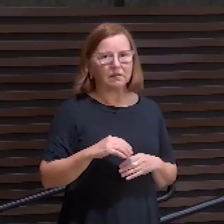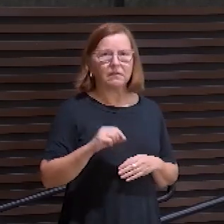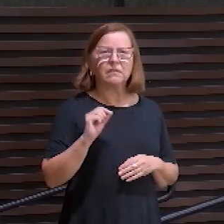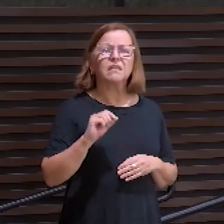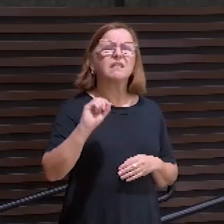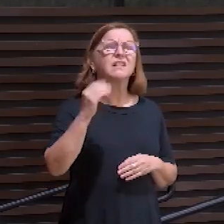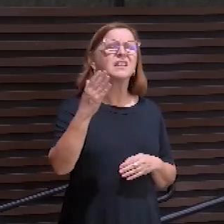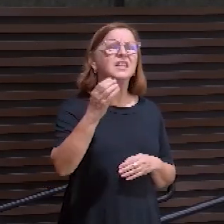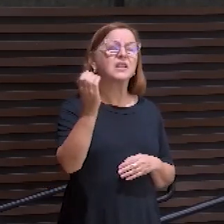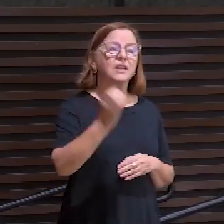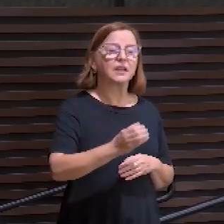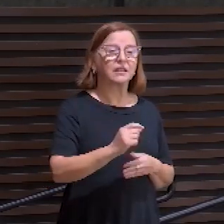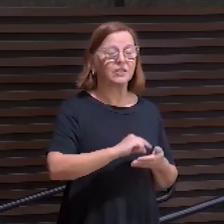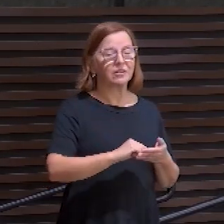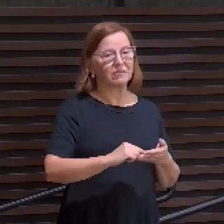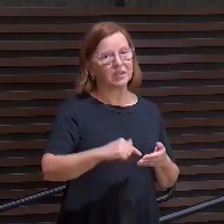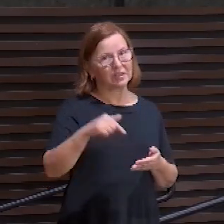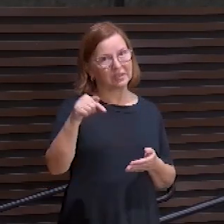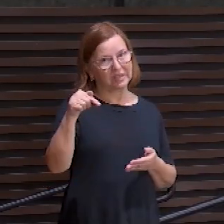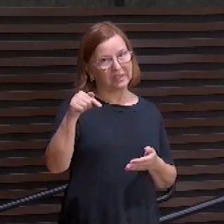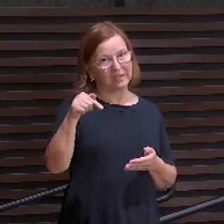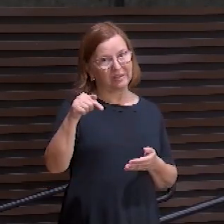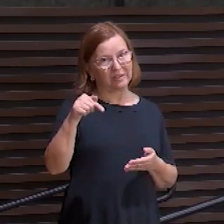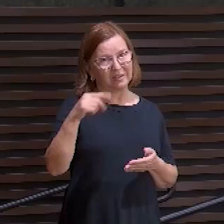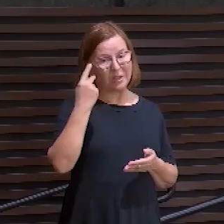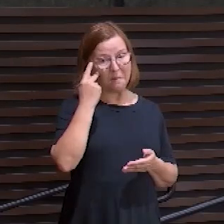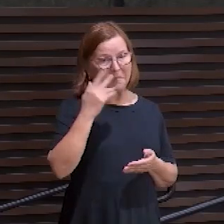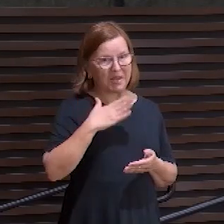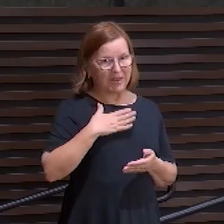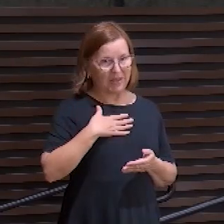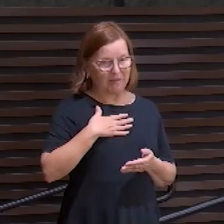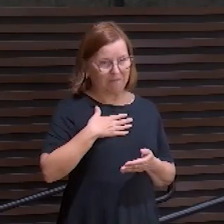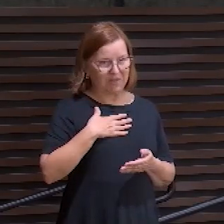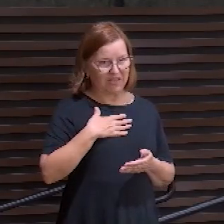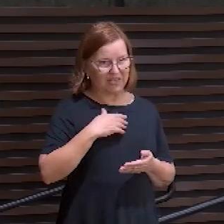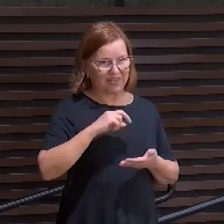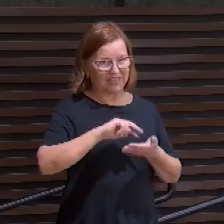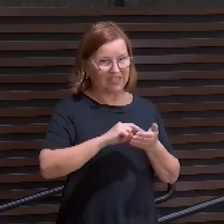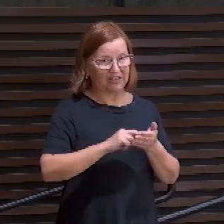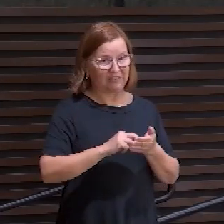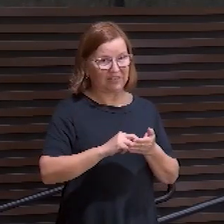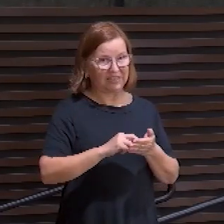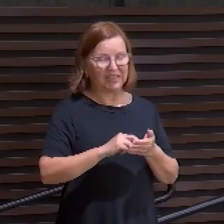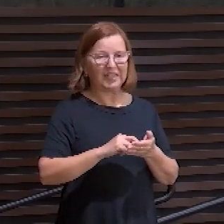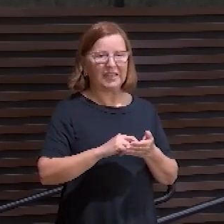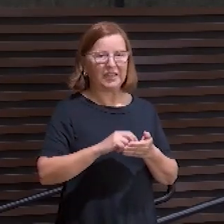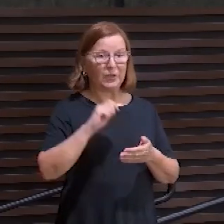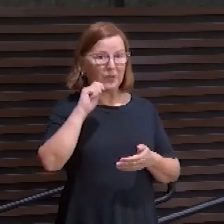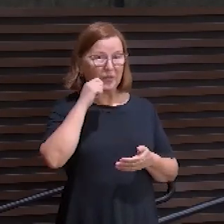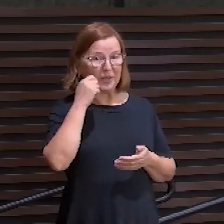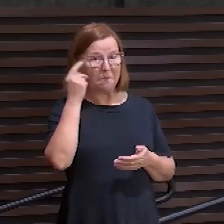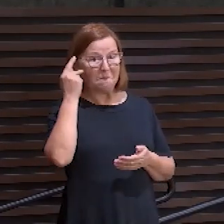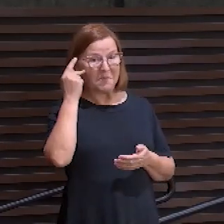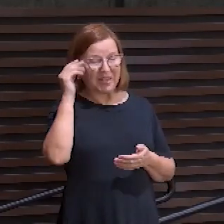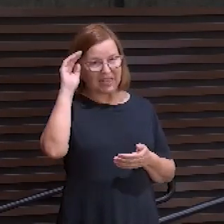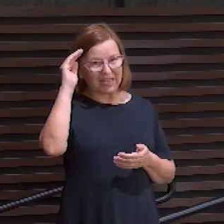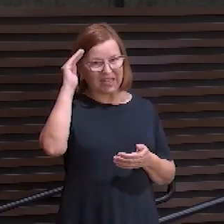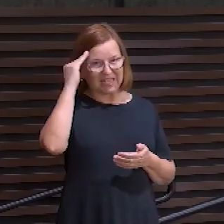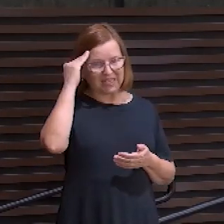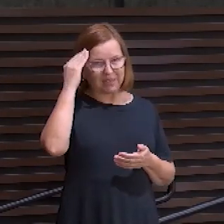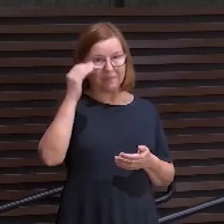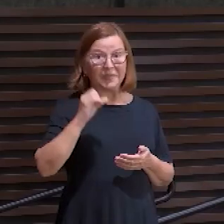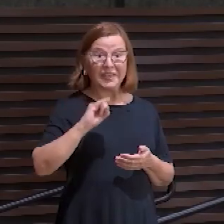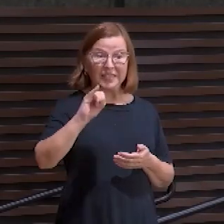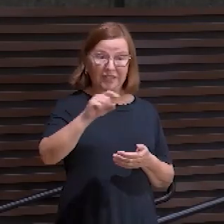Aí o verso 7, que para mim é a chave para entender isto. Se procederes